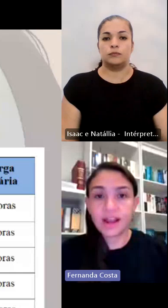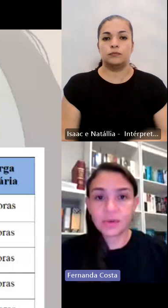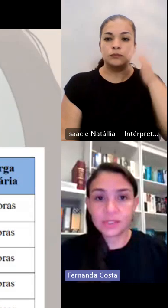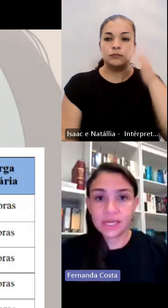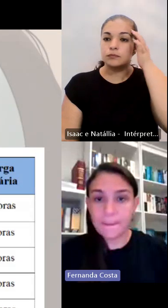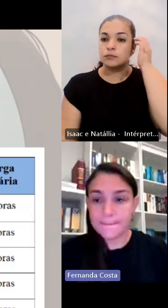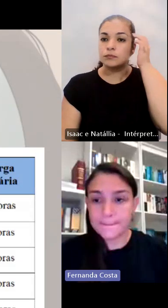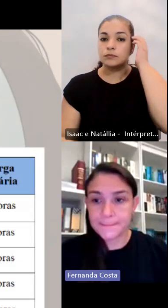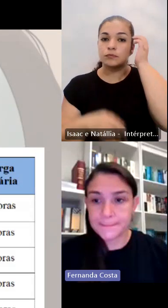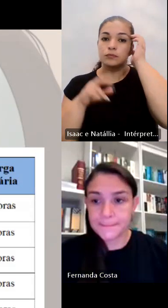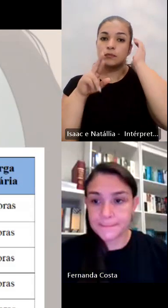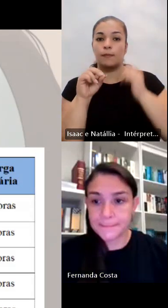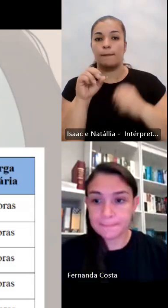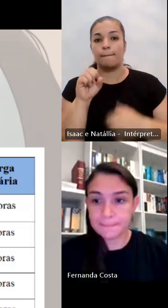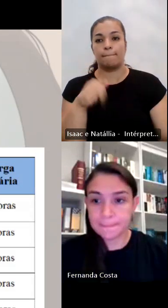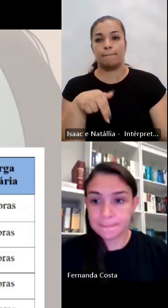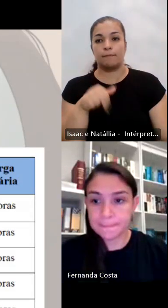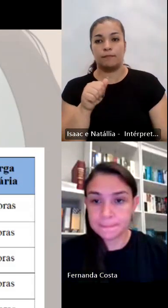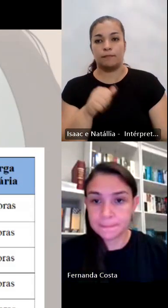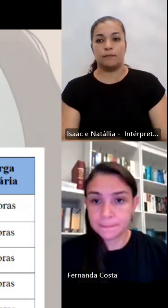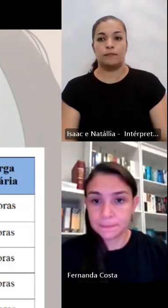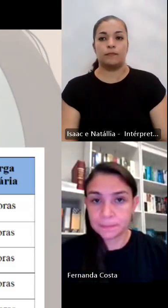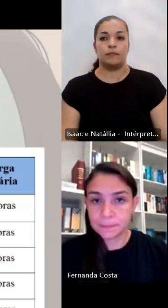Pode falar, Rosana.